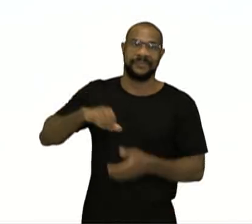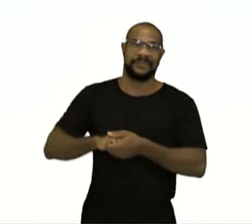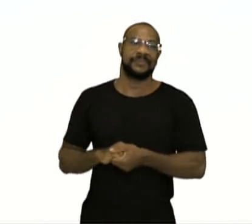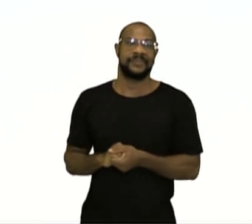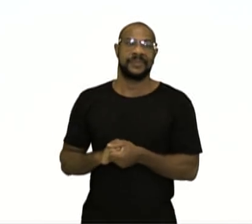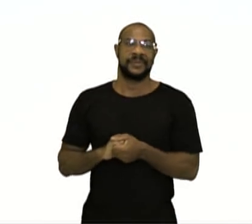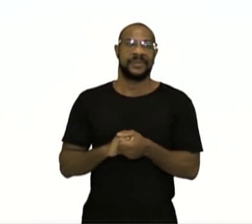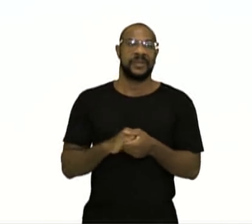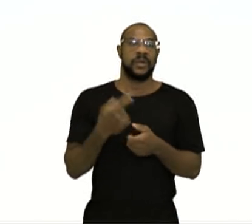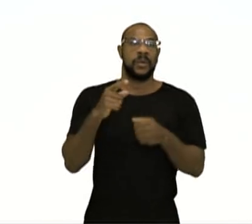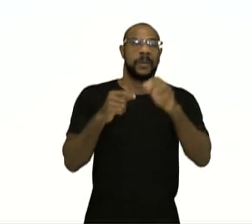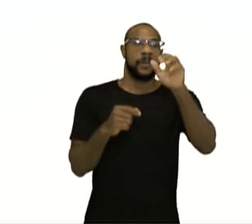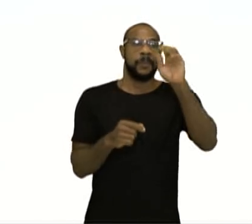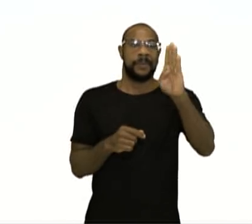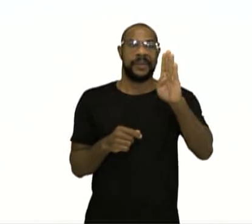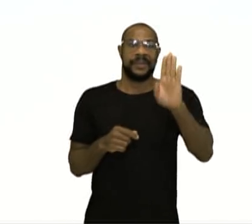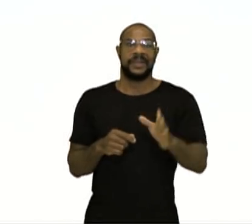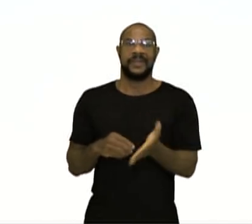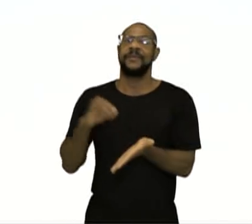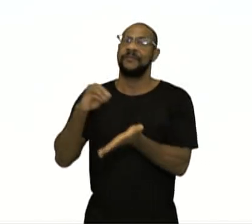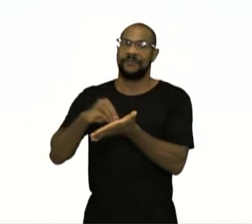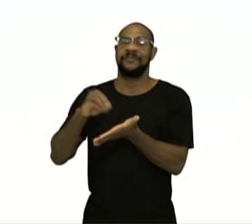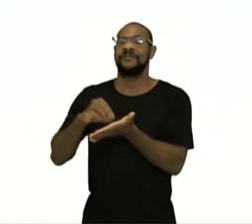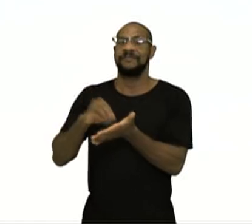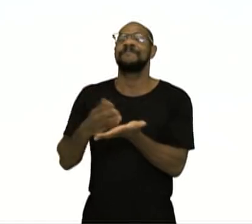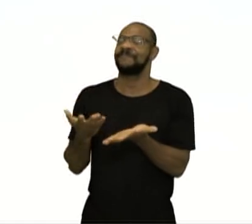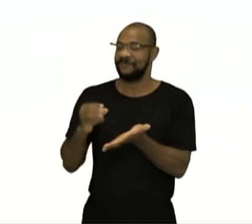negativo. Então, o samba A é a nossa equipe vencedora.